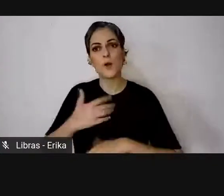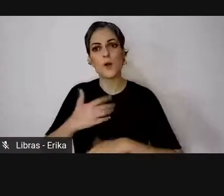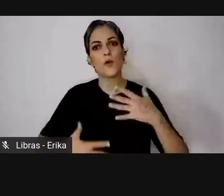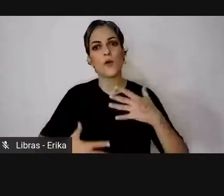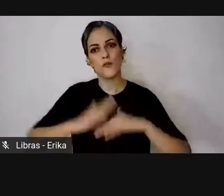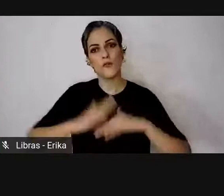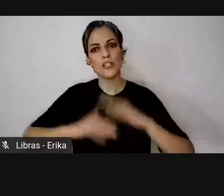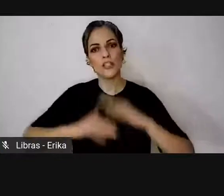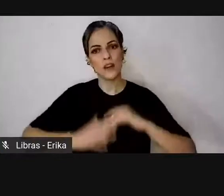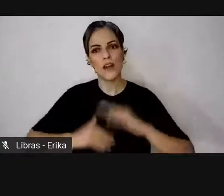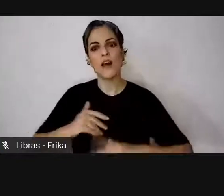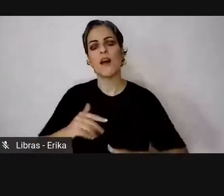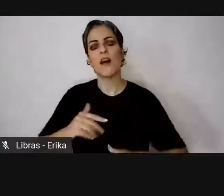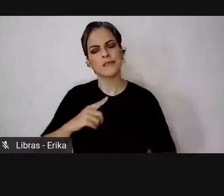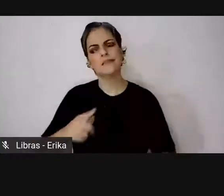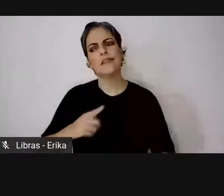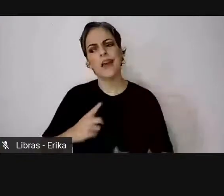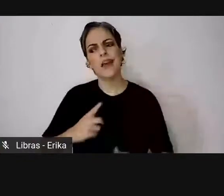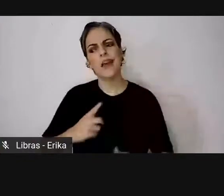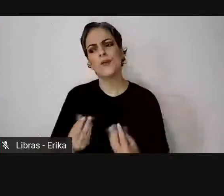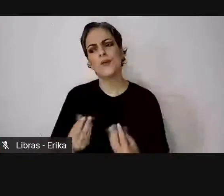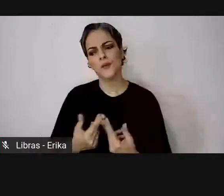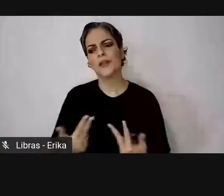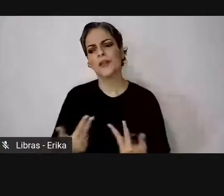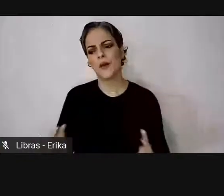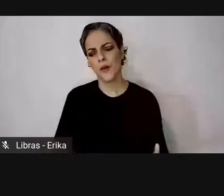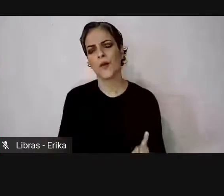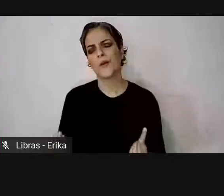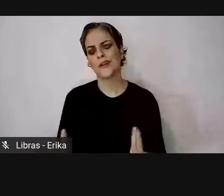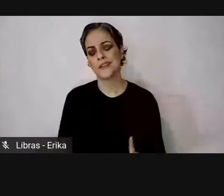sentido. Primeiramente, porque